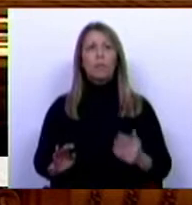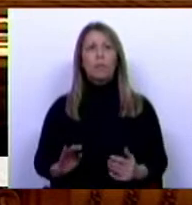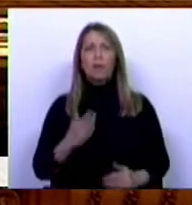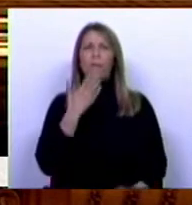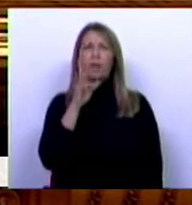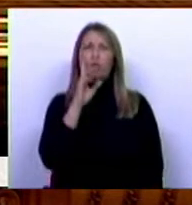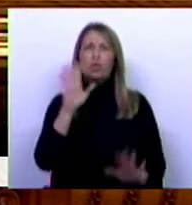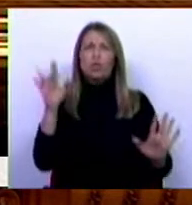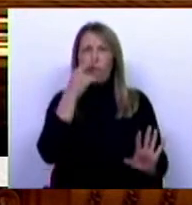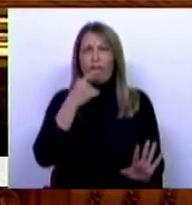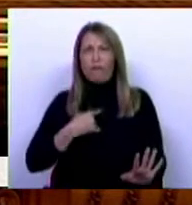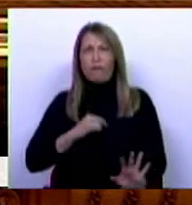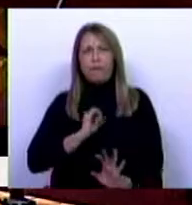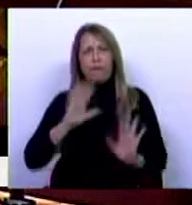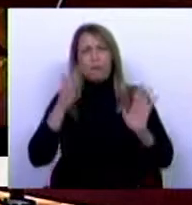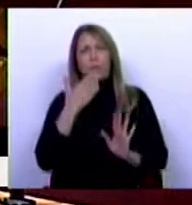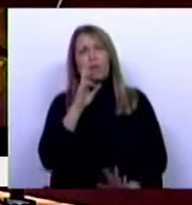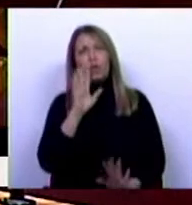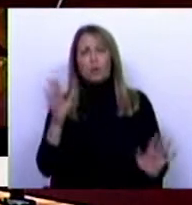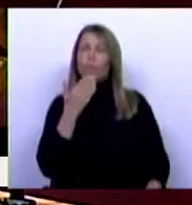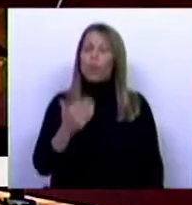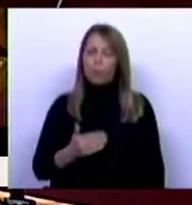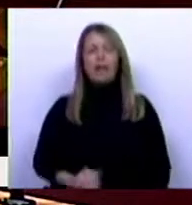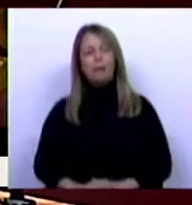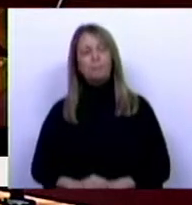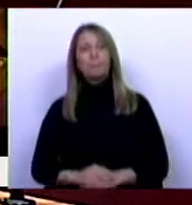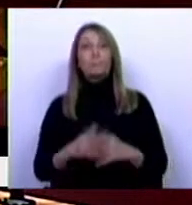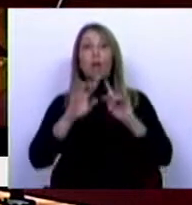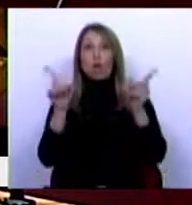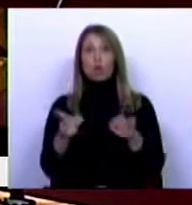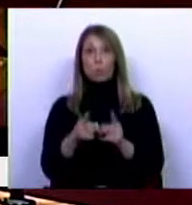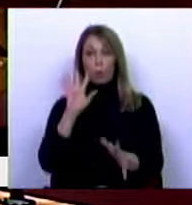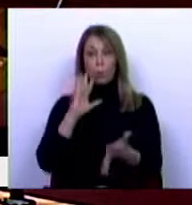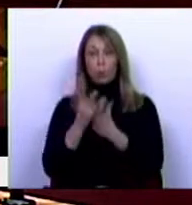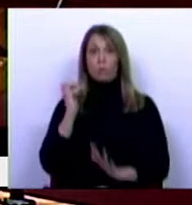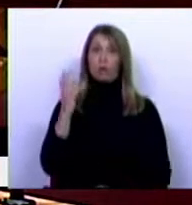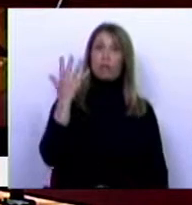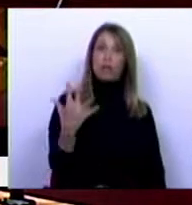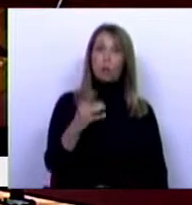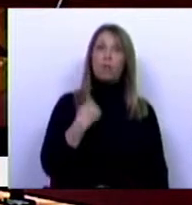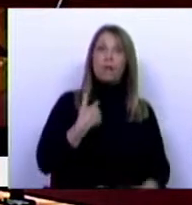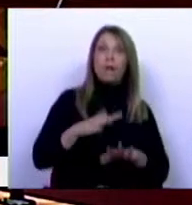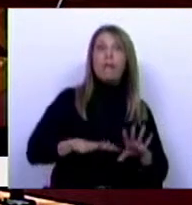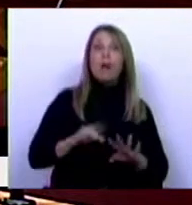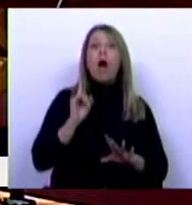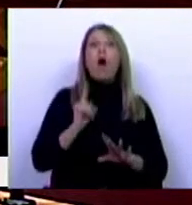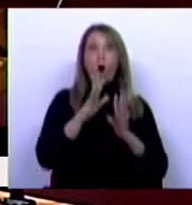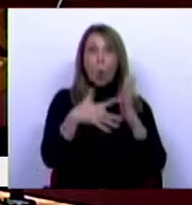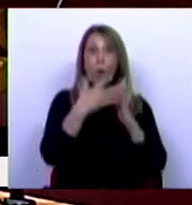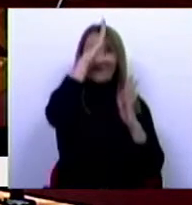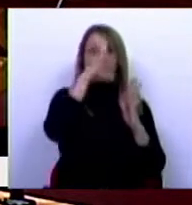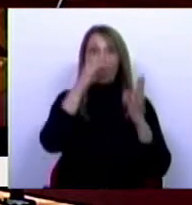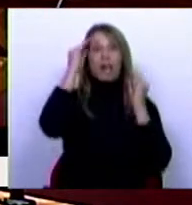Peço imensa desculpa, foi lapso meu. Peço desculpa. Muito obrigada. Em suma, nos últimos 5 anos, nós fizemos entrar nos quadros do Ministério